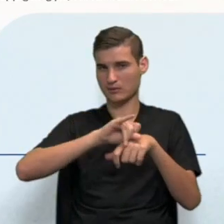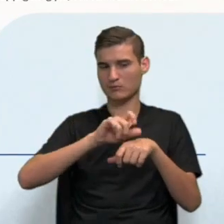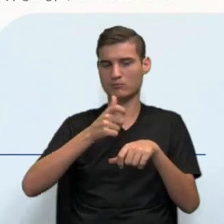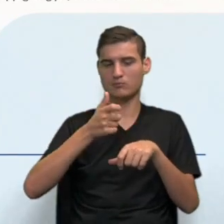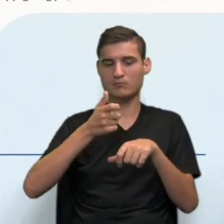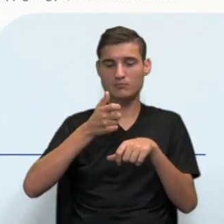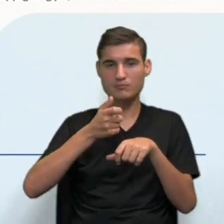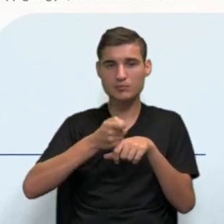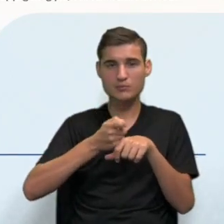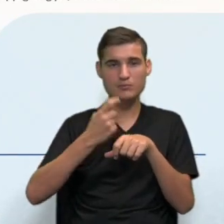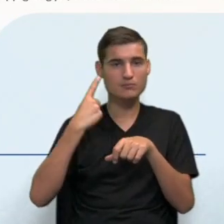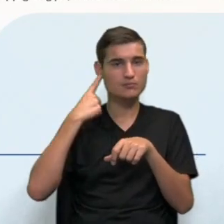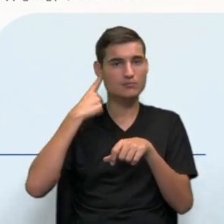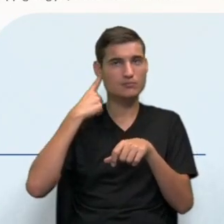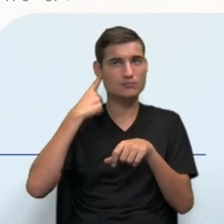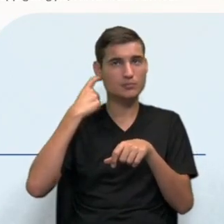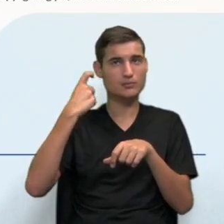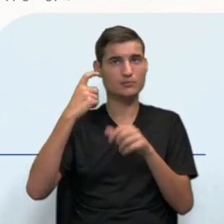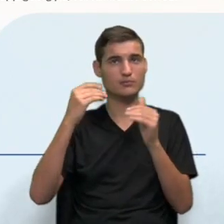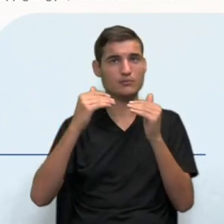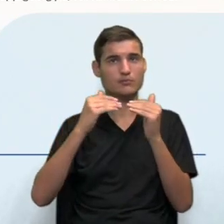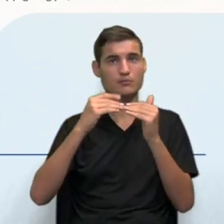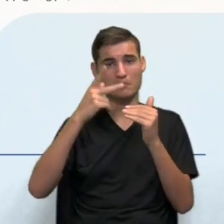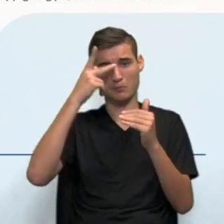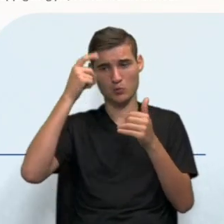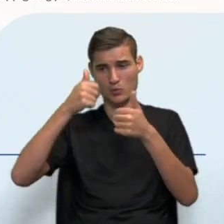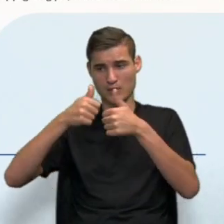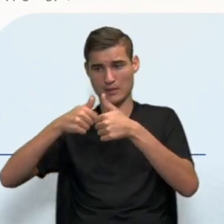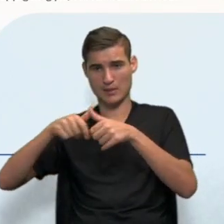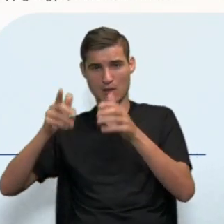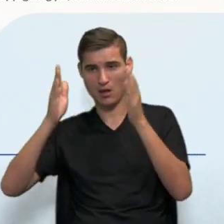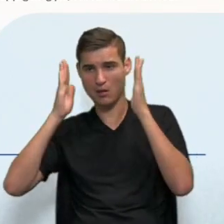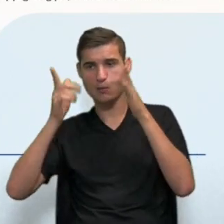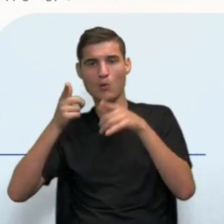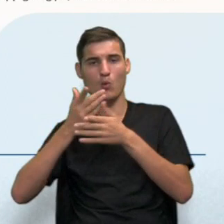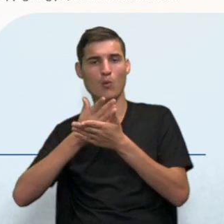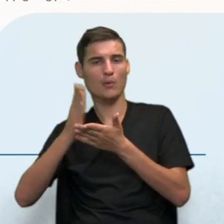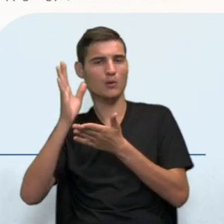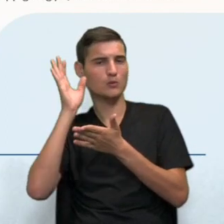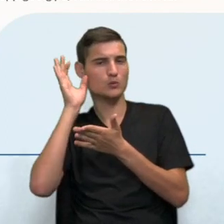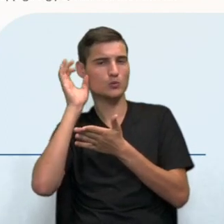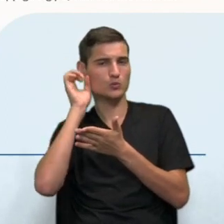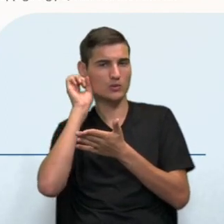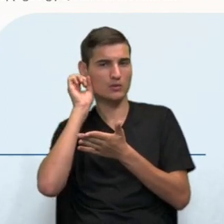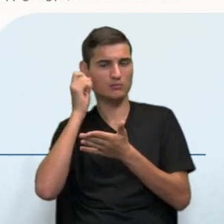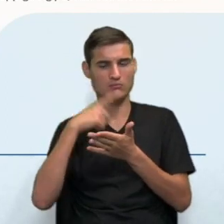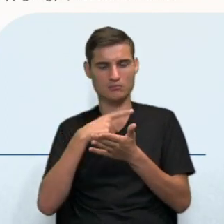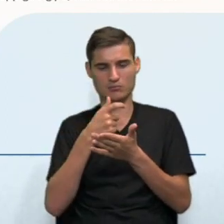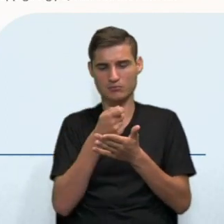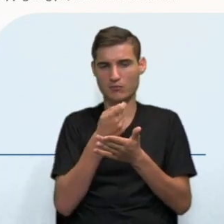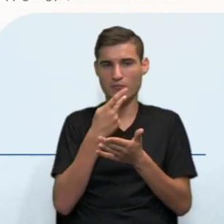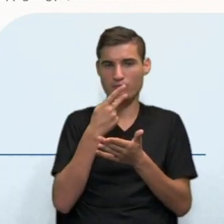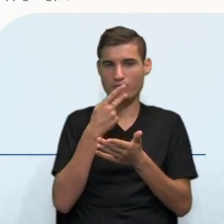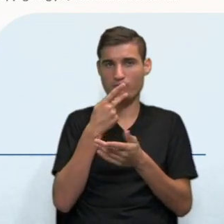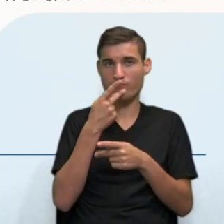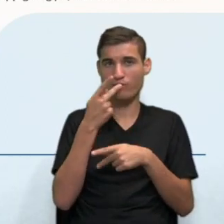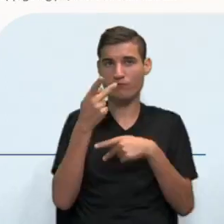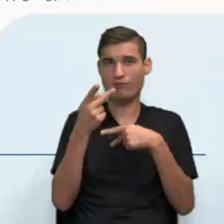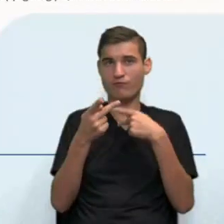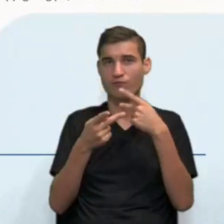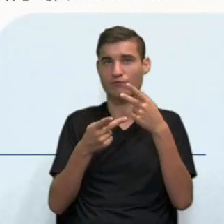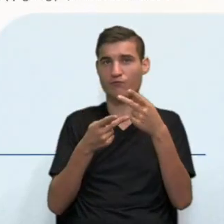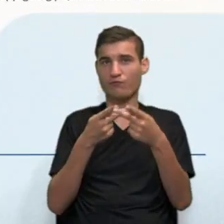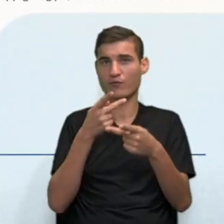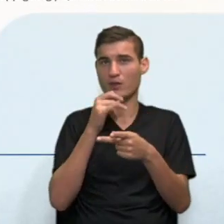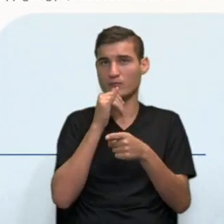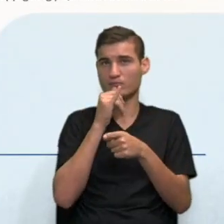um botão, a pessoa que está no caminhão vai começar a escutar. Enquanto o operador estiver apertando o botão, vai ter a